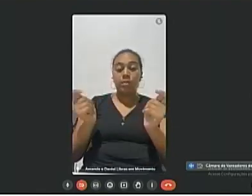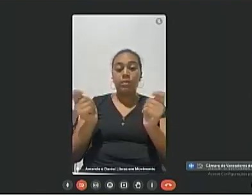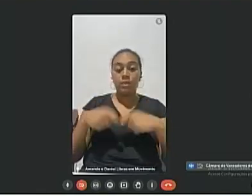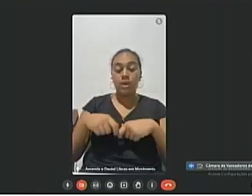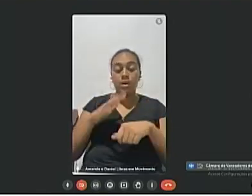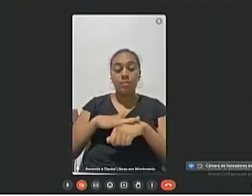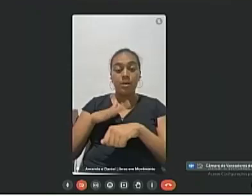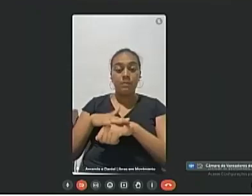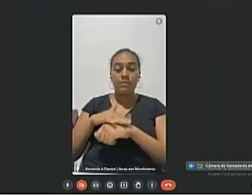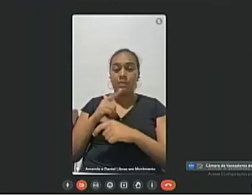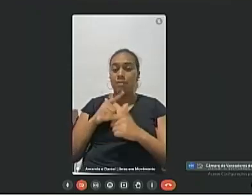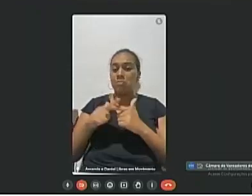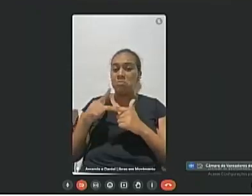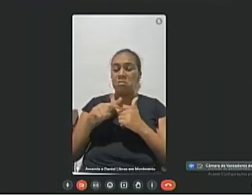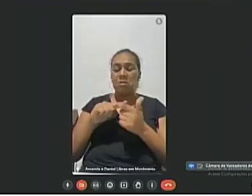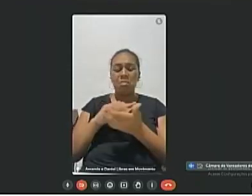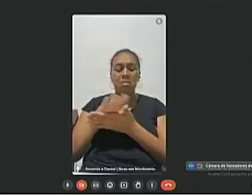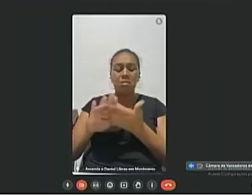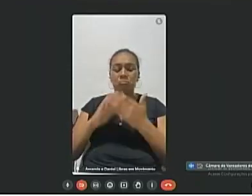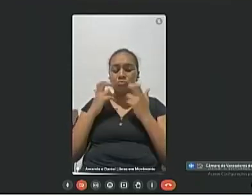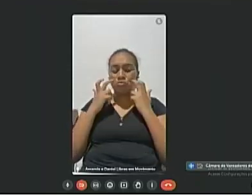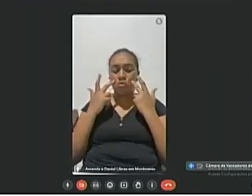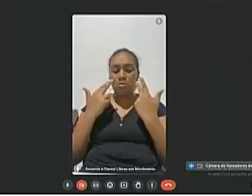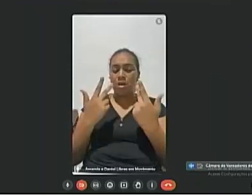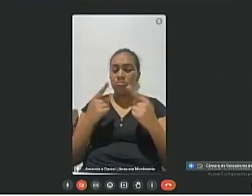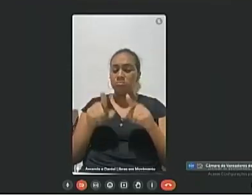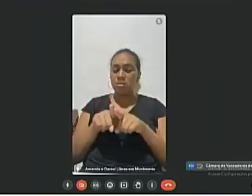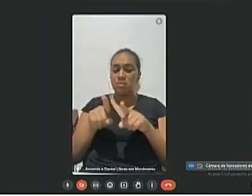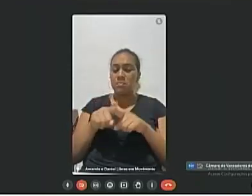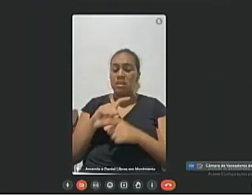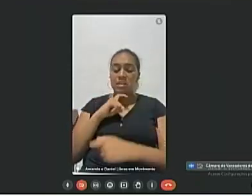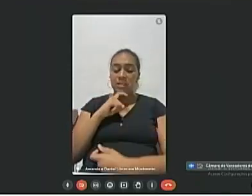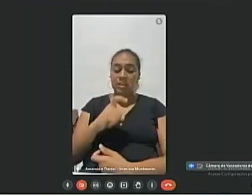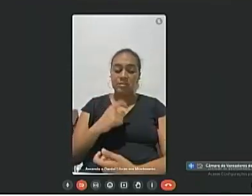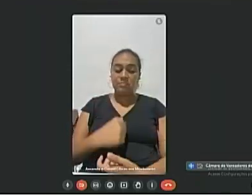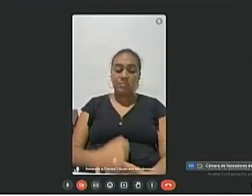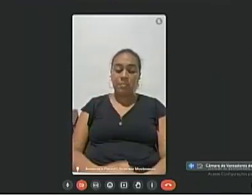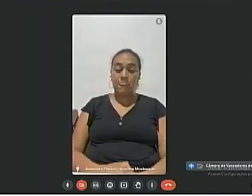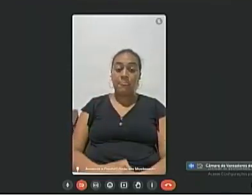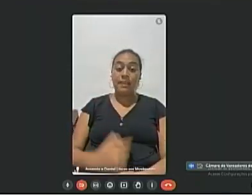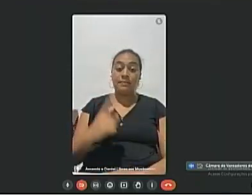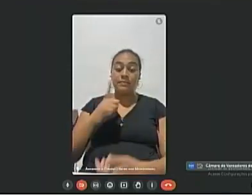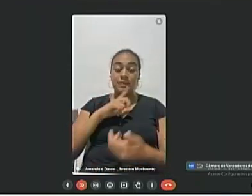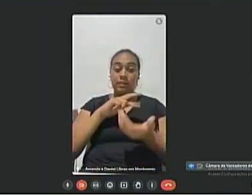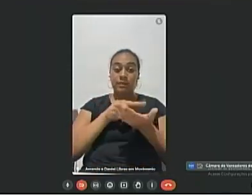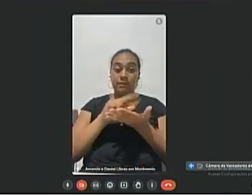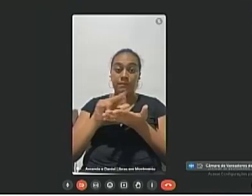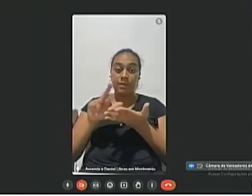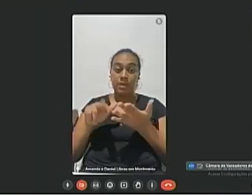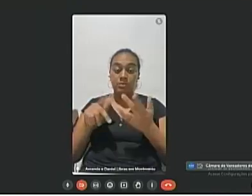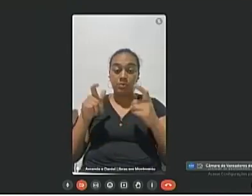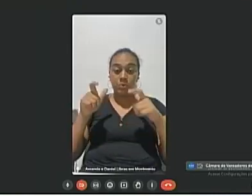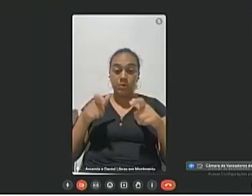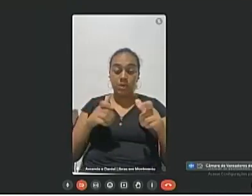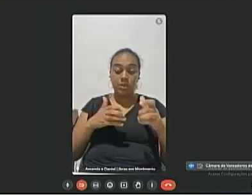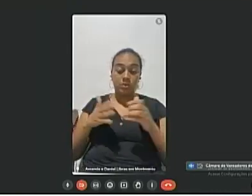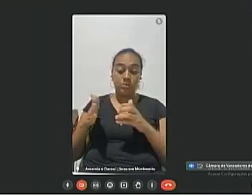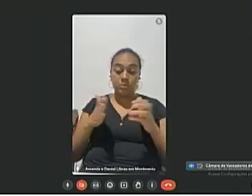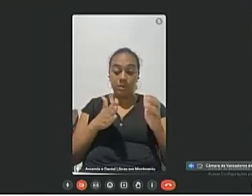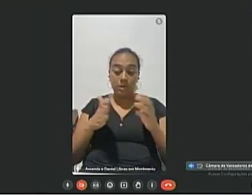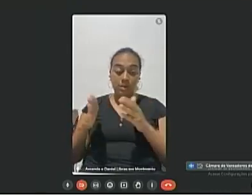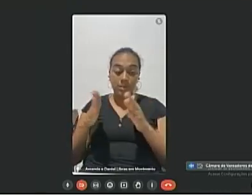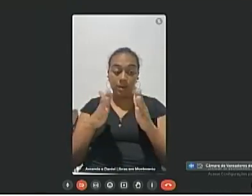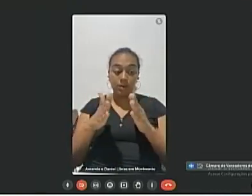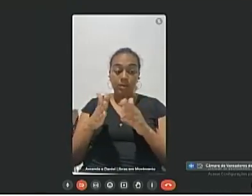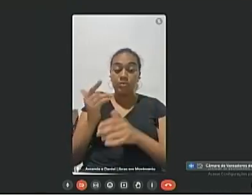executada sem nenhuma indenização ou grande interferência para ninguém. Existem vários pontos nesse trajeto que não exigem